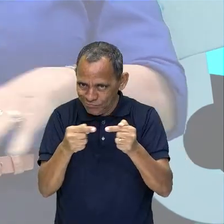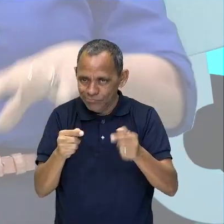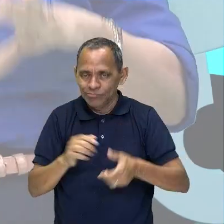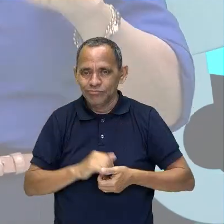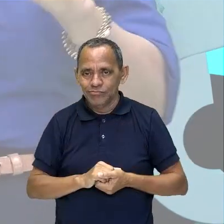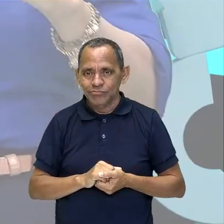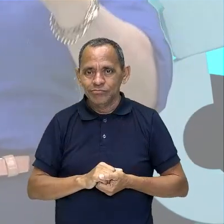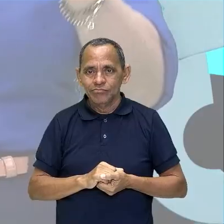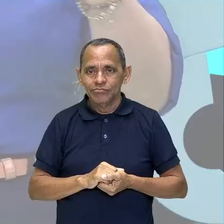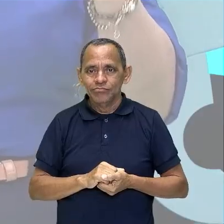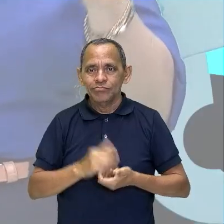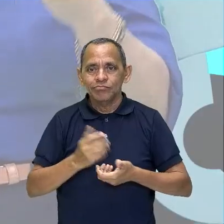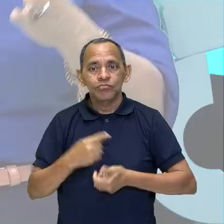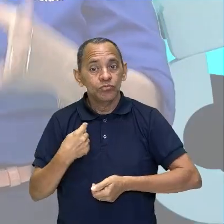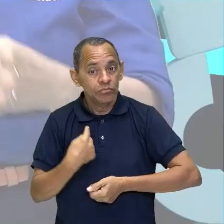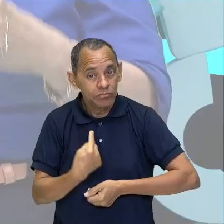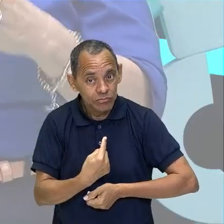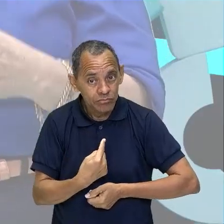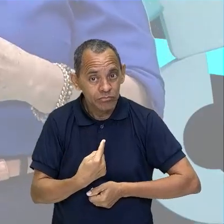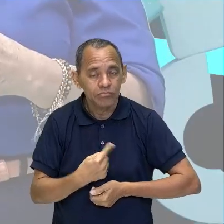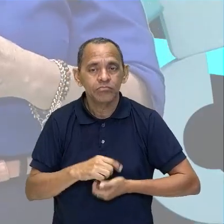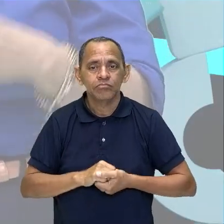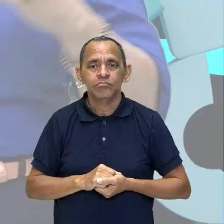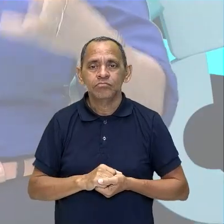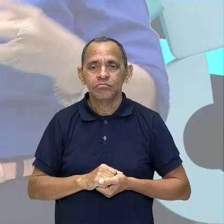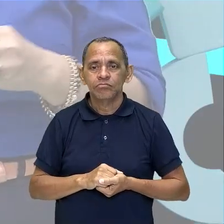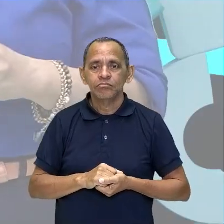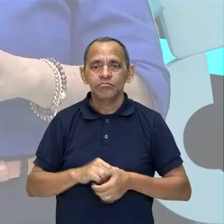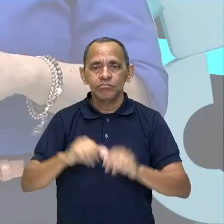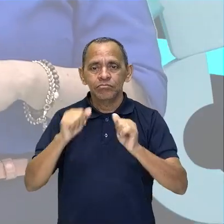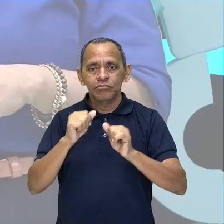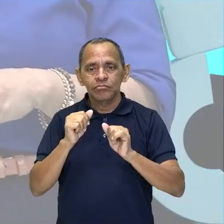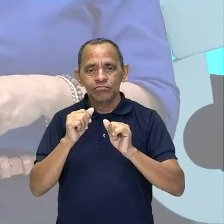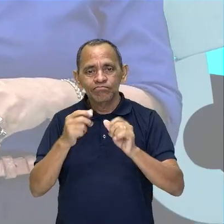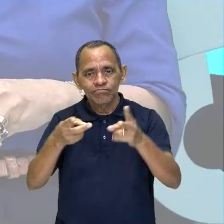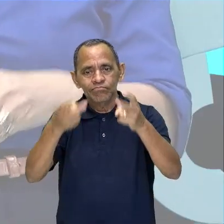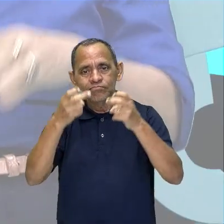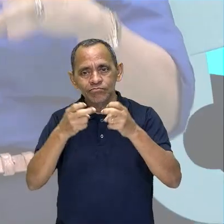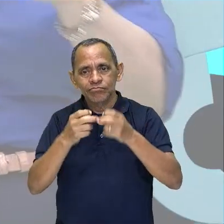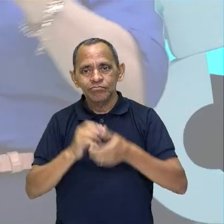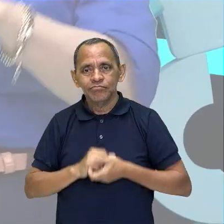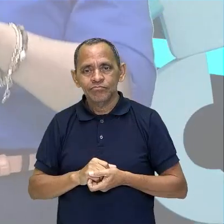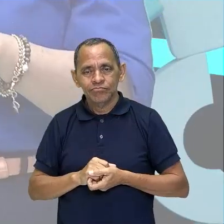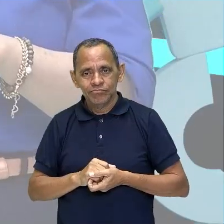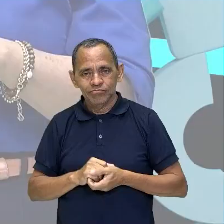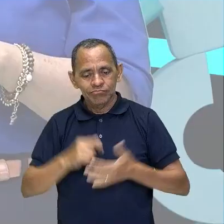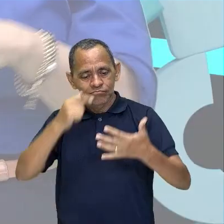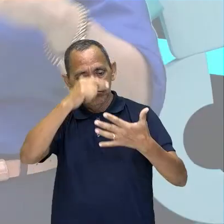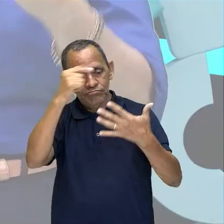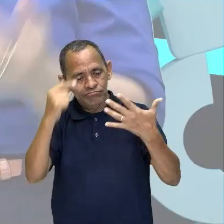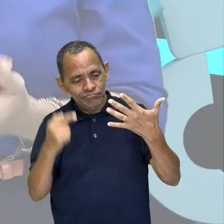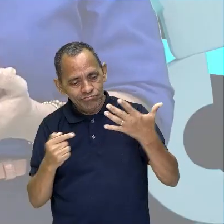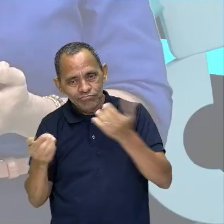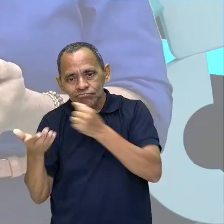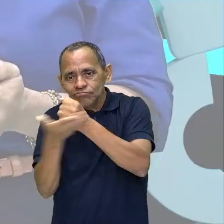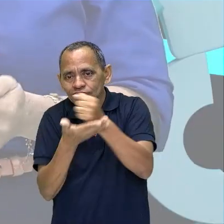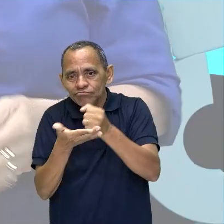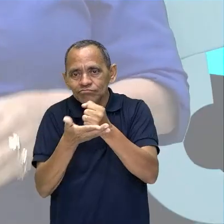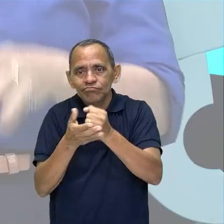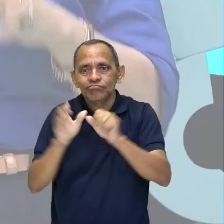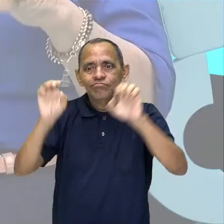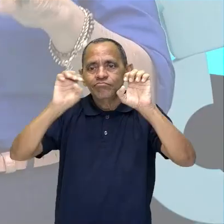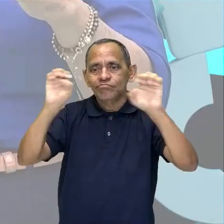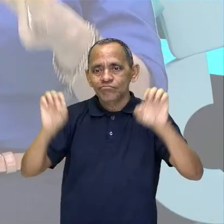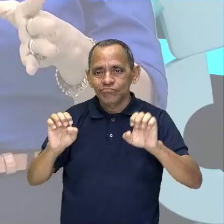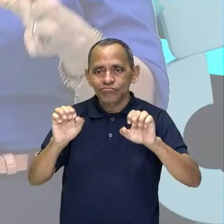né? São os elementos básicos, esses são os elementos básicos da estrutura da hipermídia,